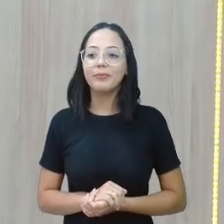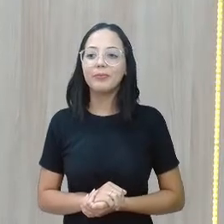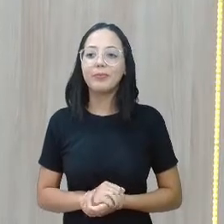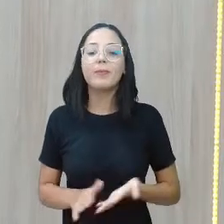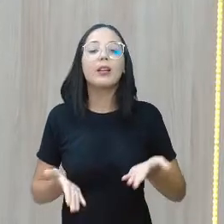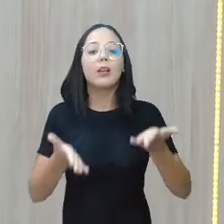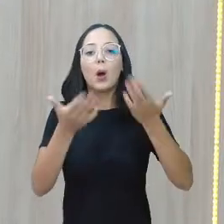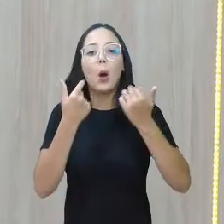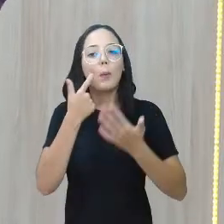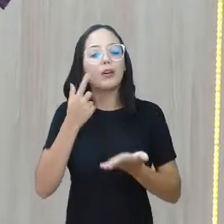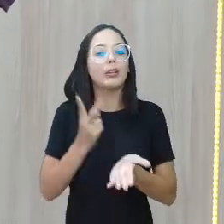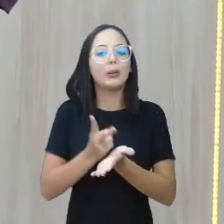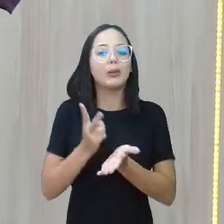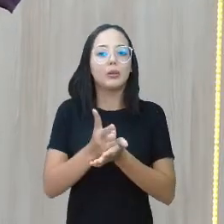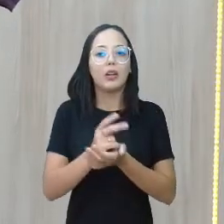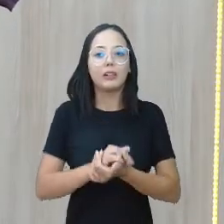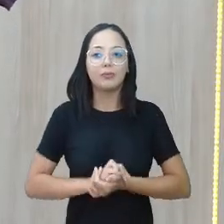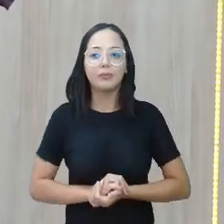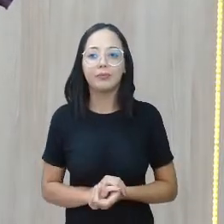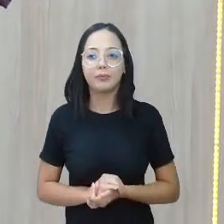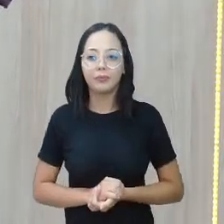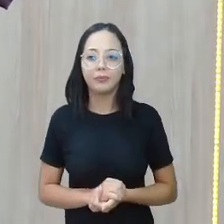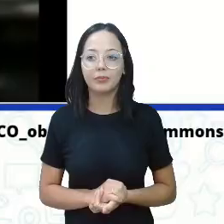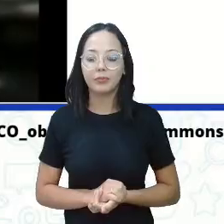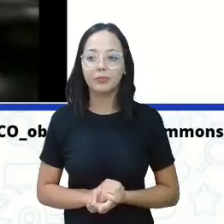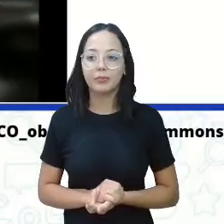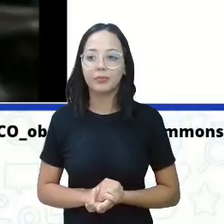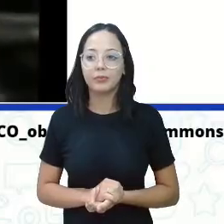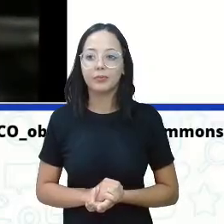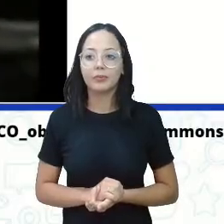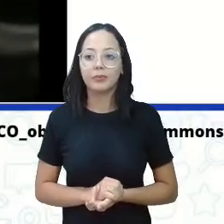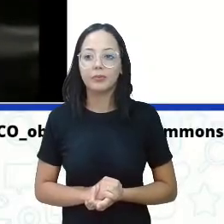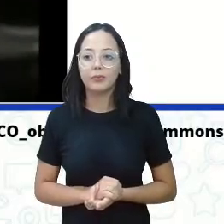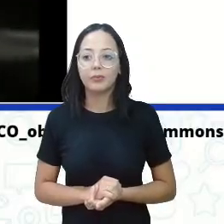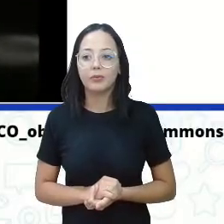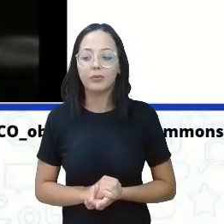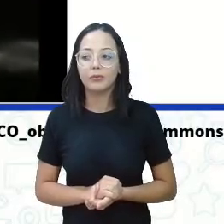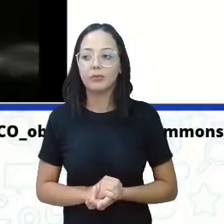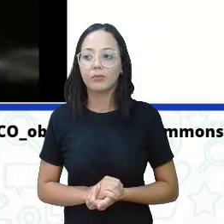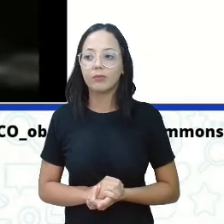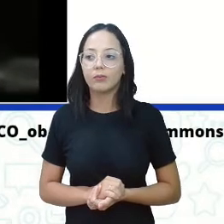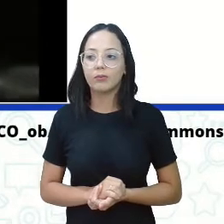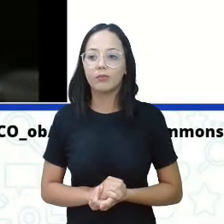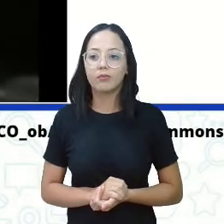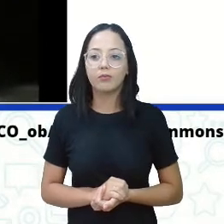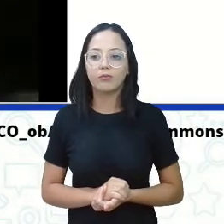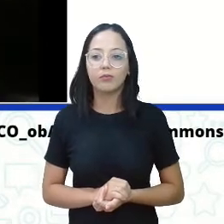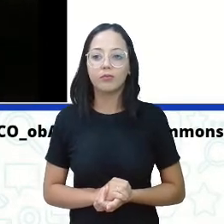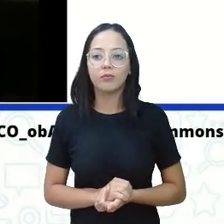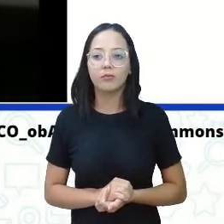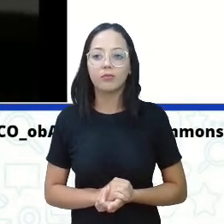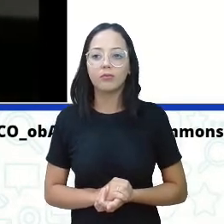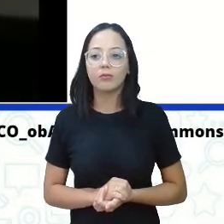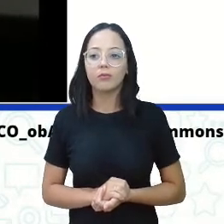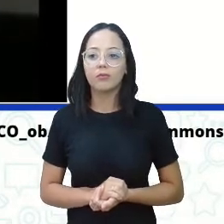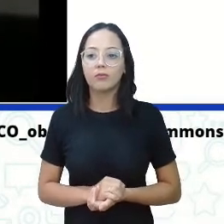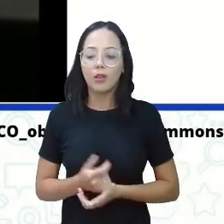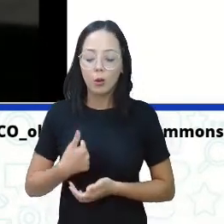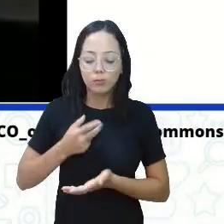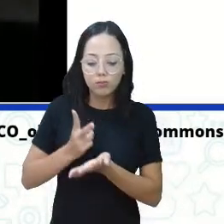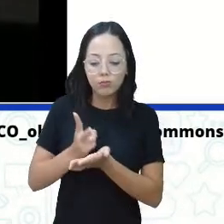Vamos lá, pessoal, olha só. Essa música e seguindo a